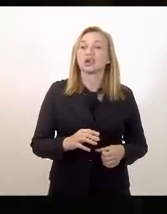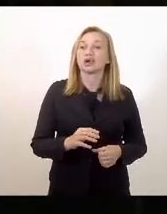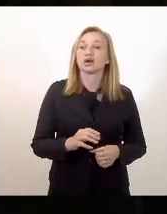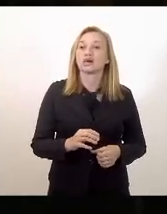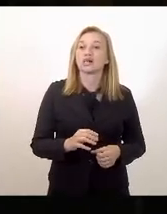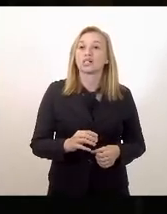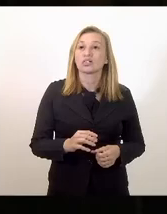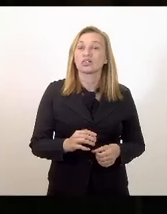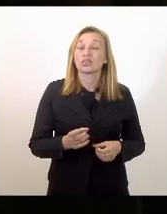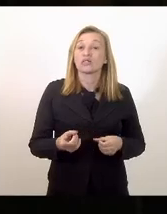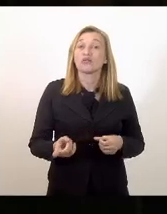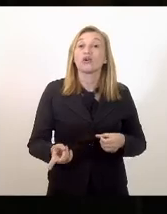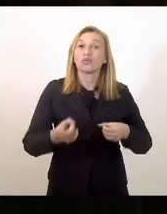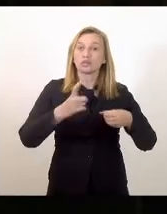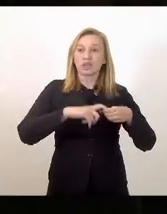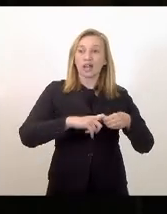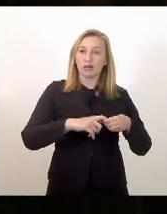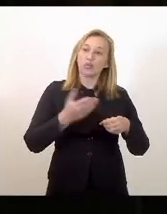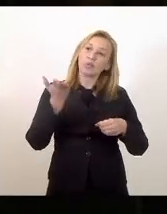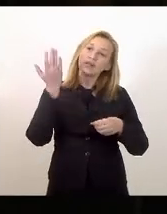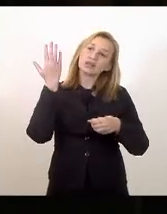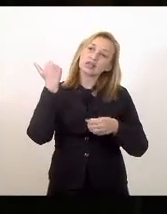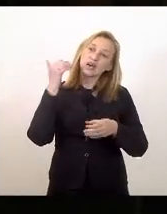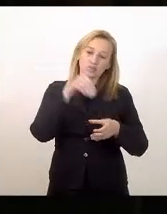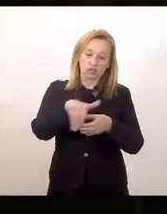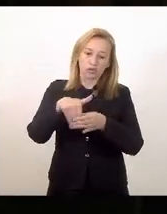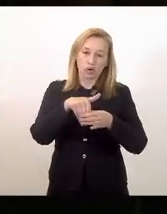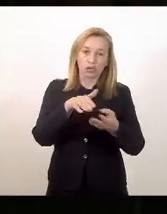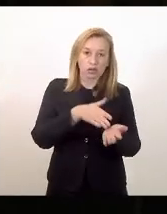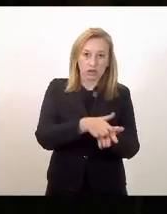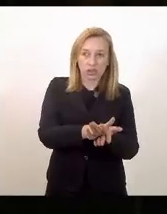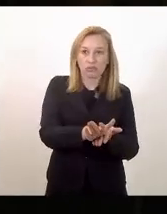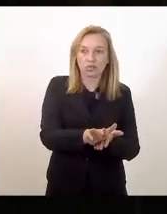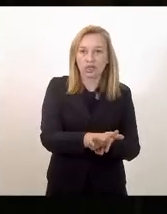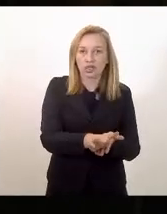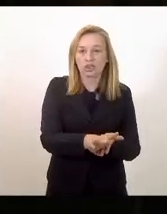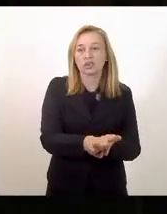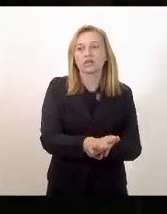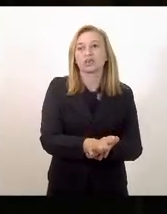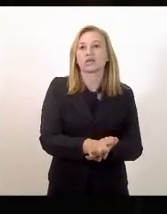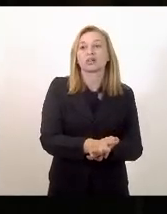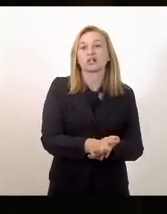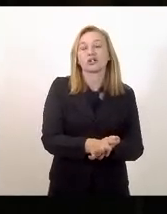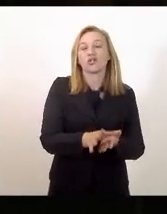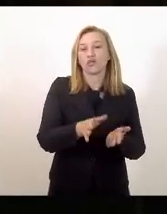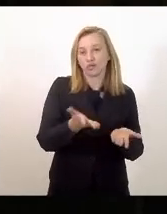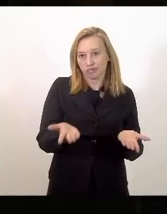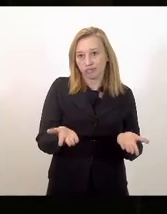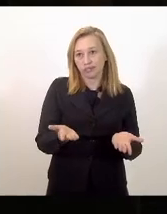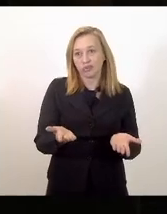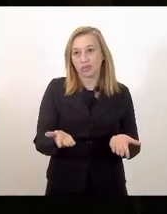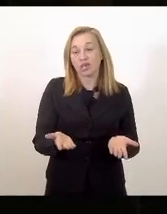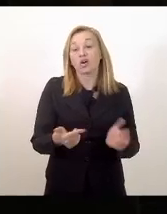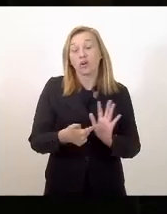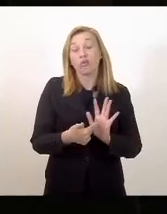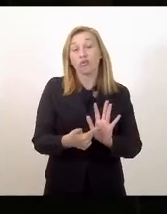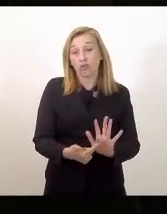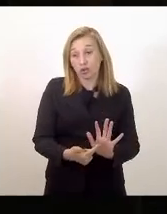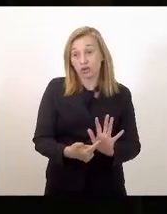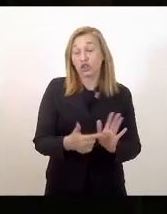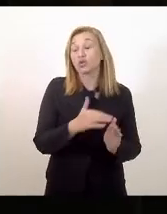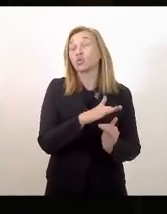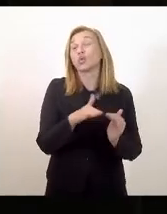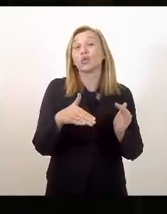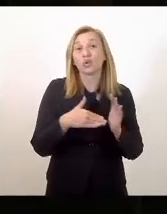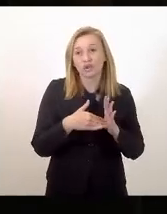aí o retrocesso como marca do seu mandato, inclusive no voto impresso, como demonstra